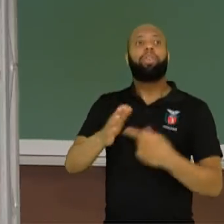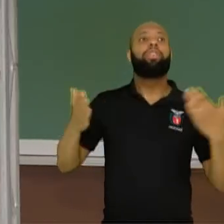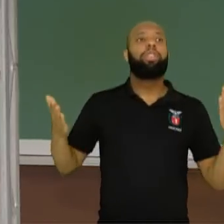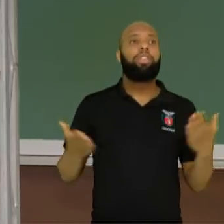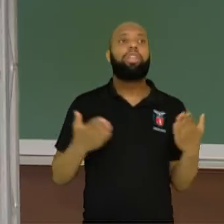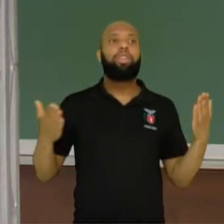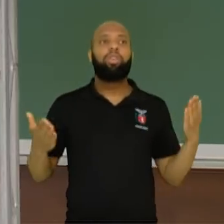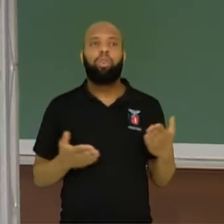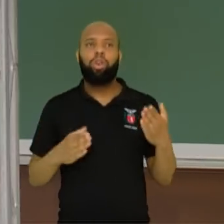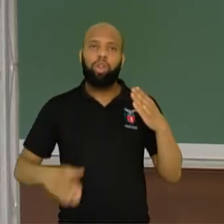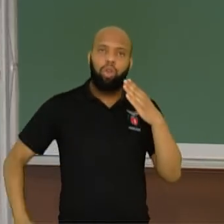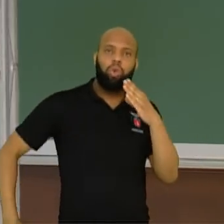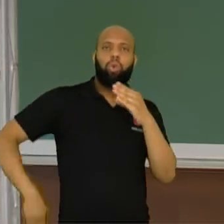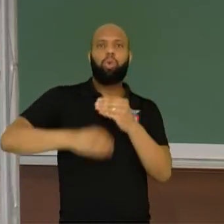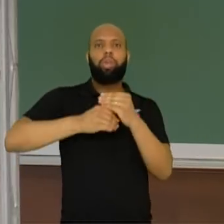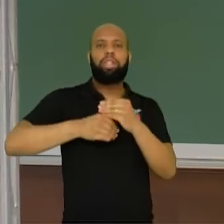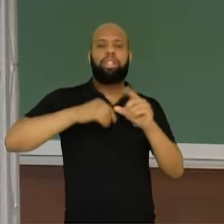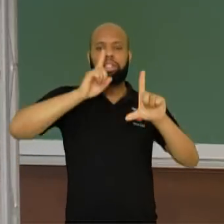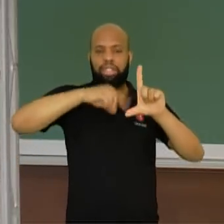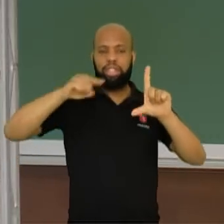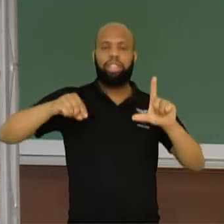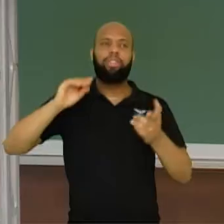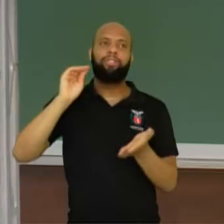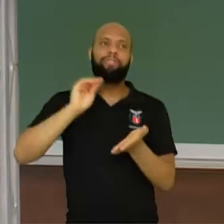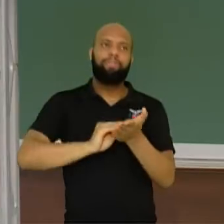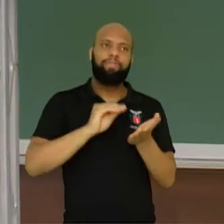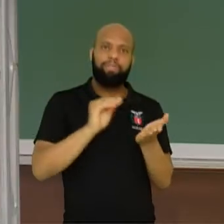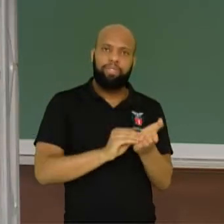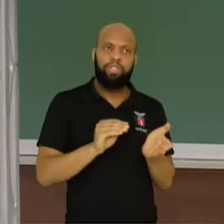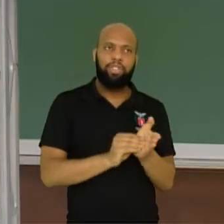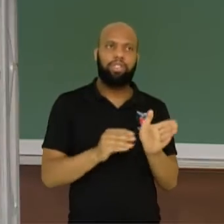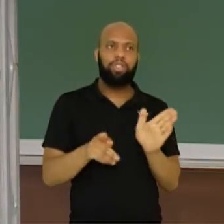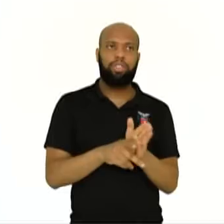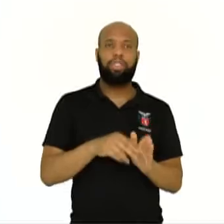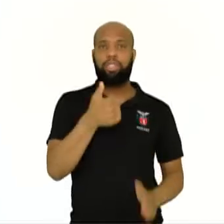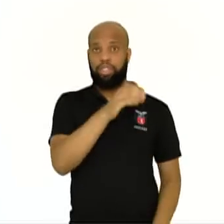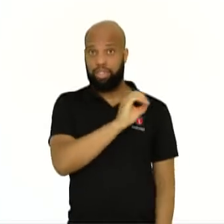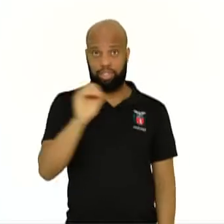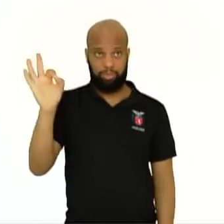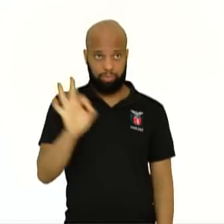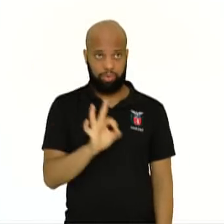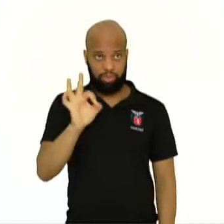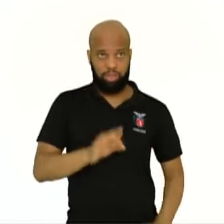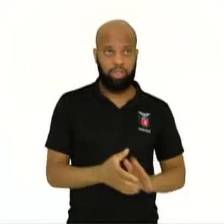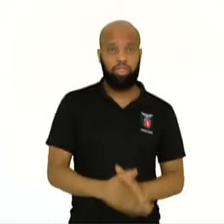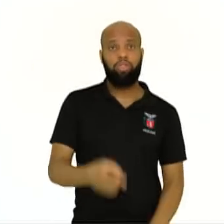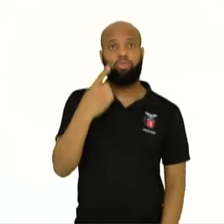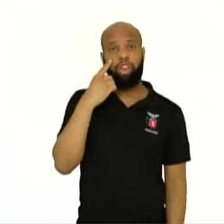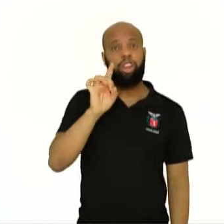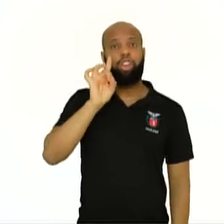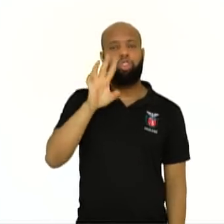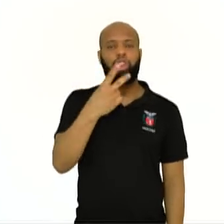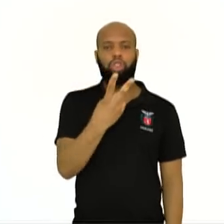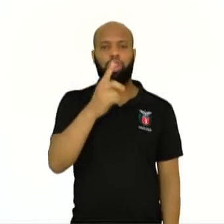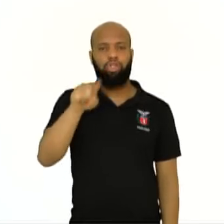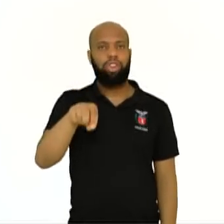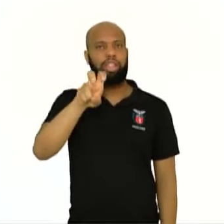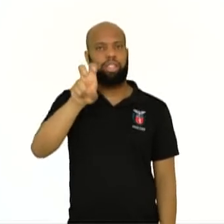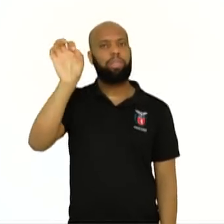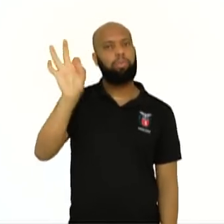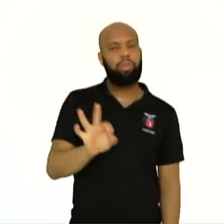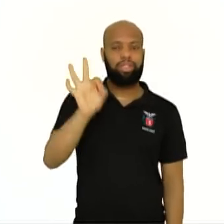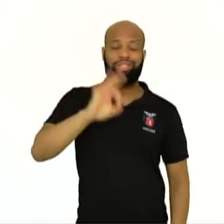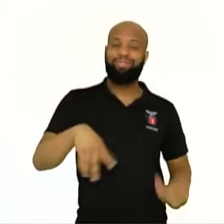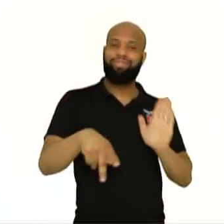só aquela fatia, só aquele pedacinho alaranjado é o que... 2,5% é muito pouco. Só